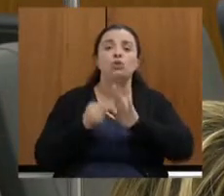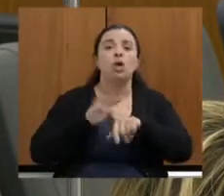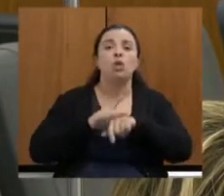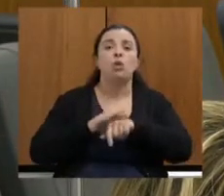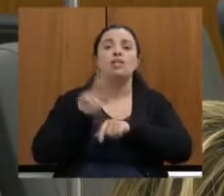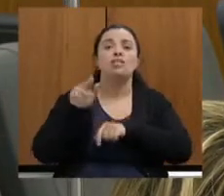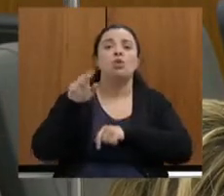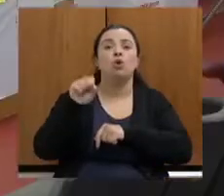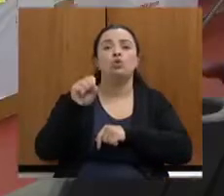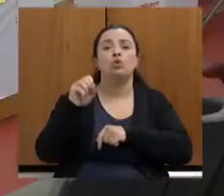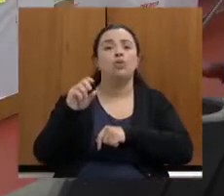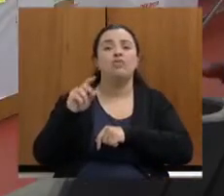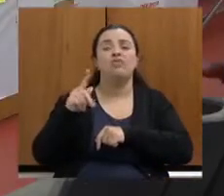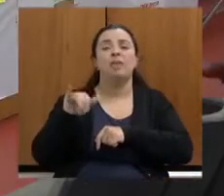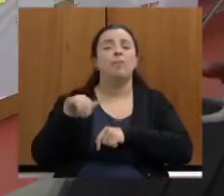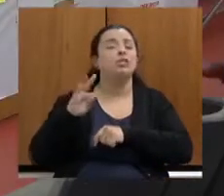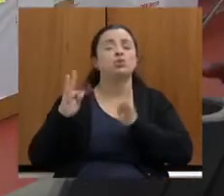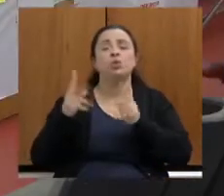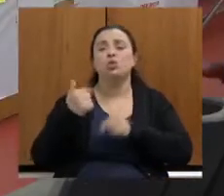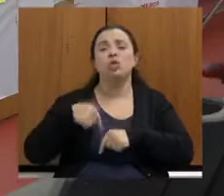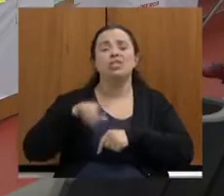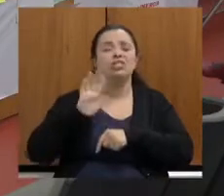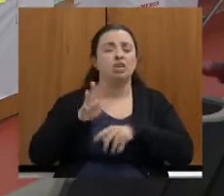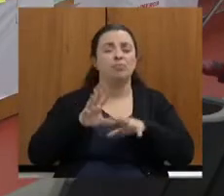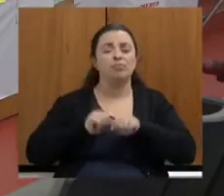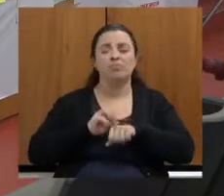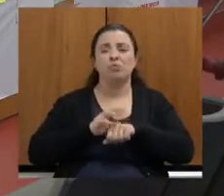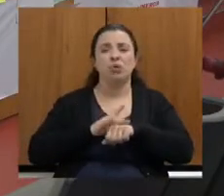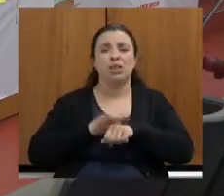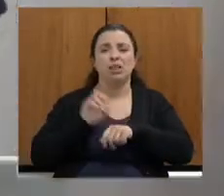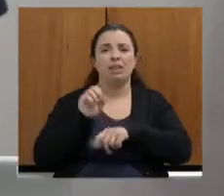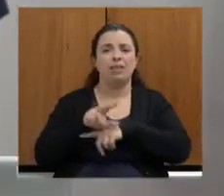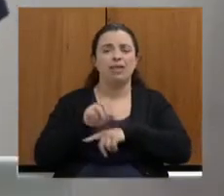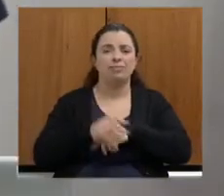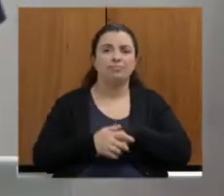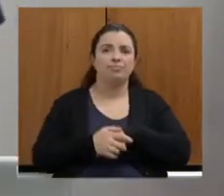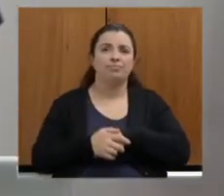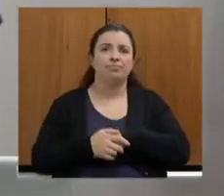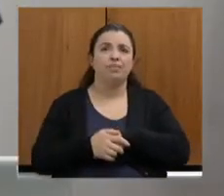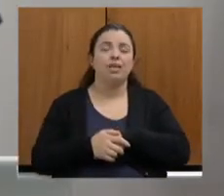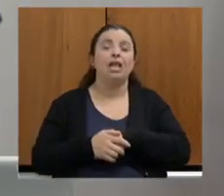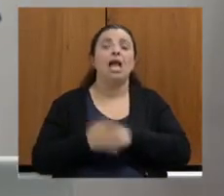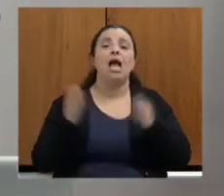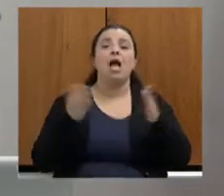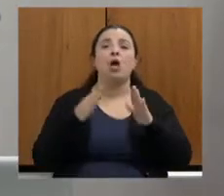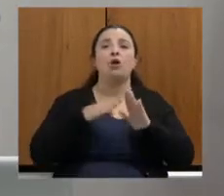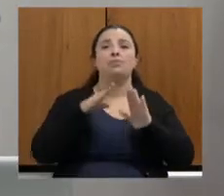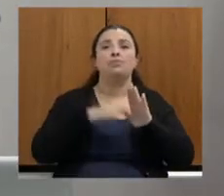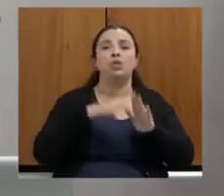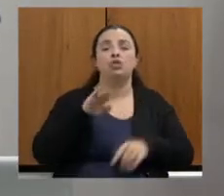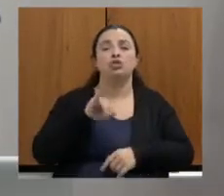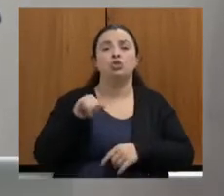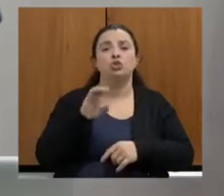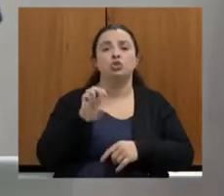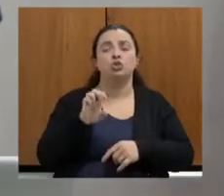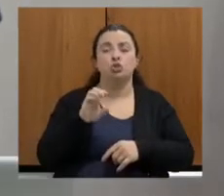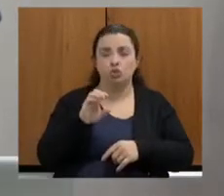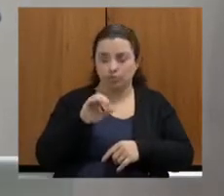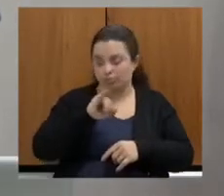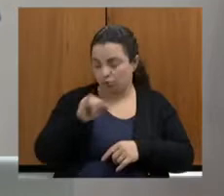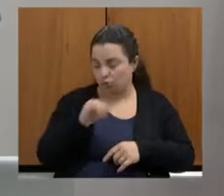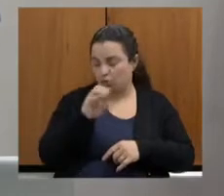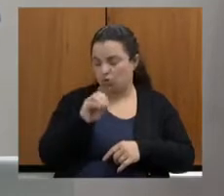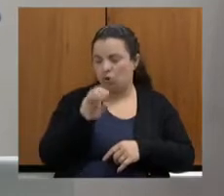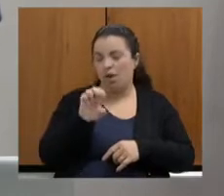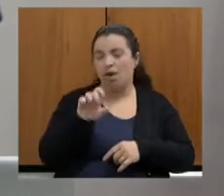contaminado Obrigada Vera passar pela mente considerações da Joelma Lana antes de passar a palavra que ela